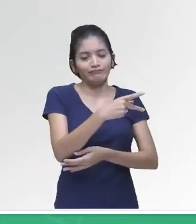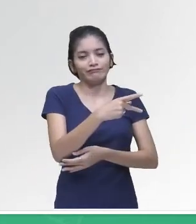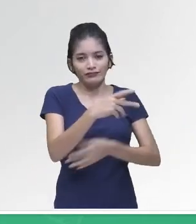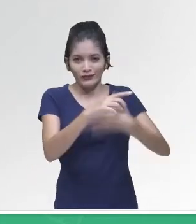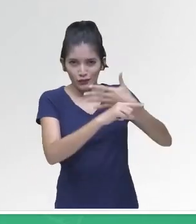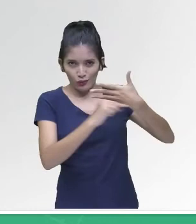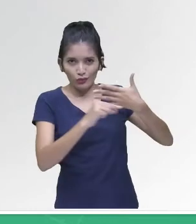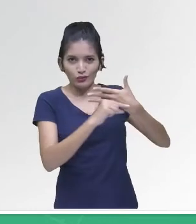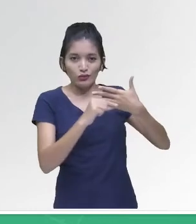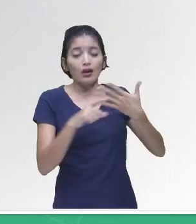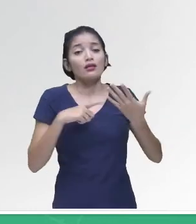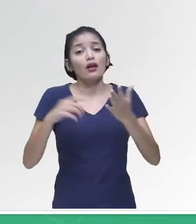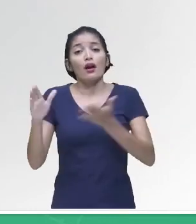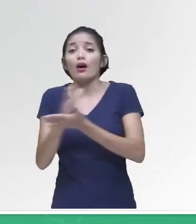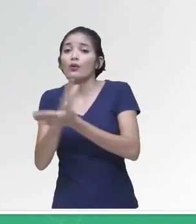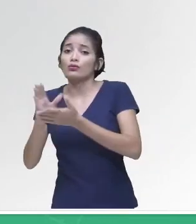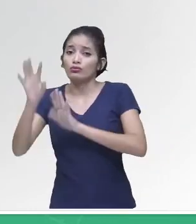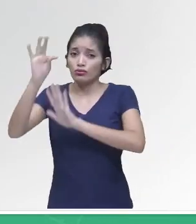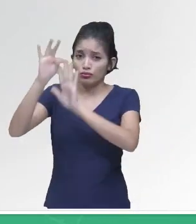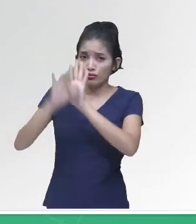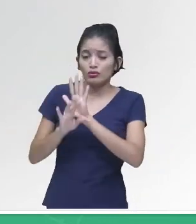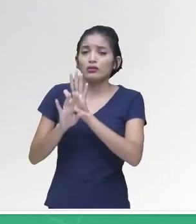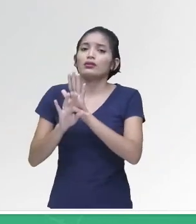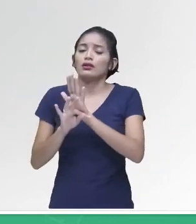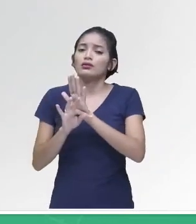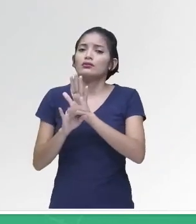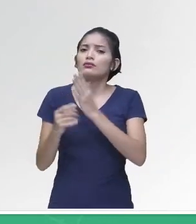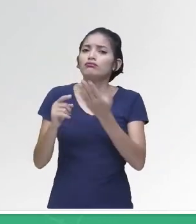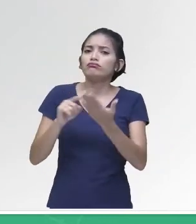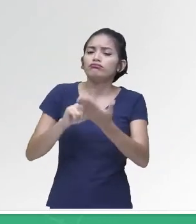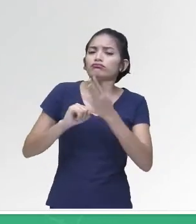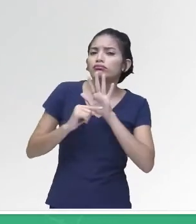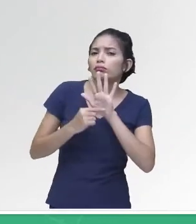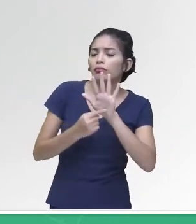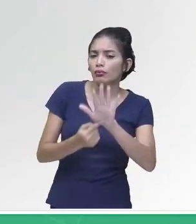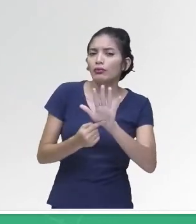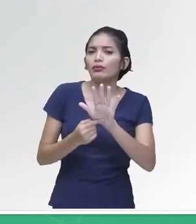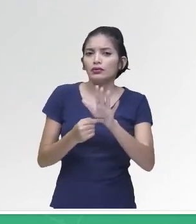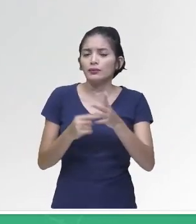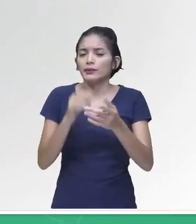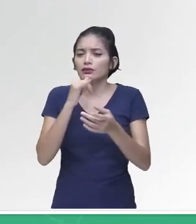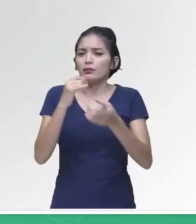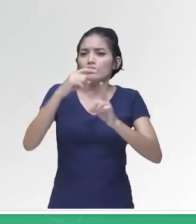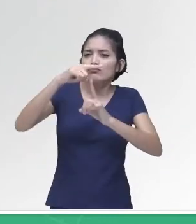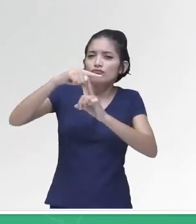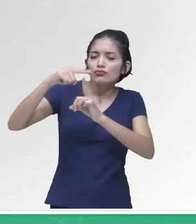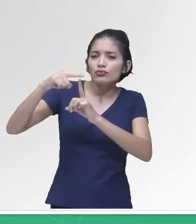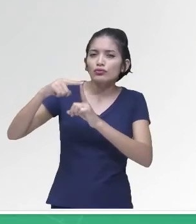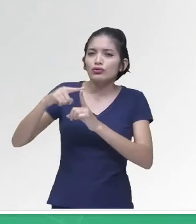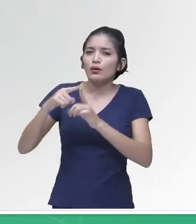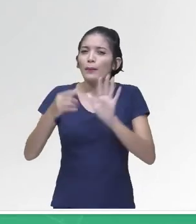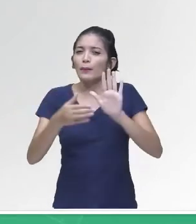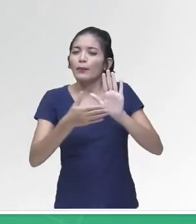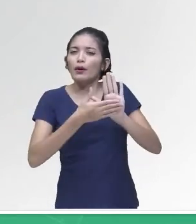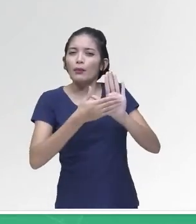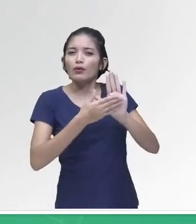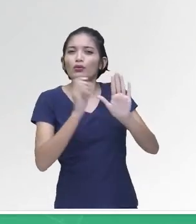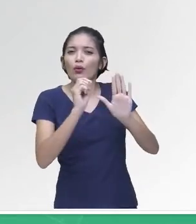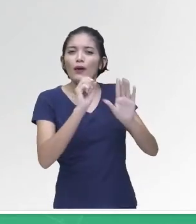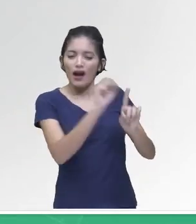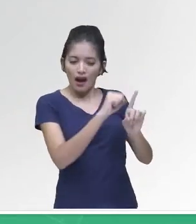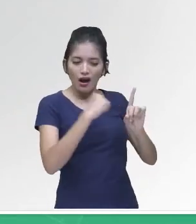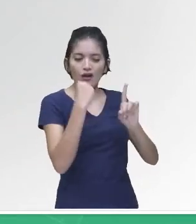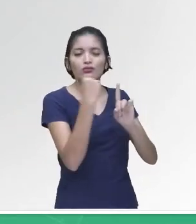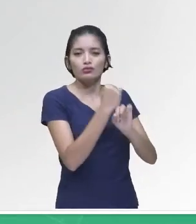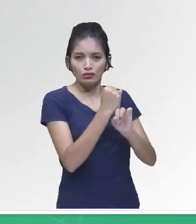de opinião que acabam trazendo, de repente, algum tipo de proposta de como a sociedade